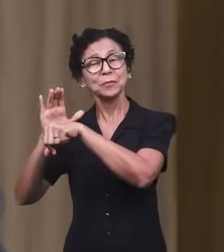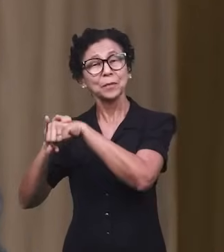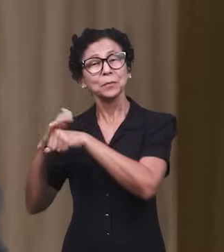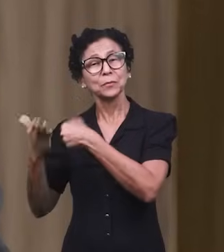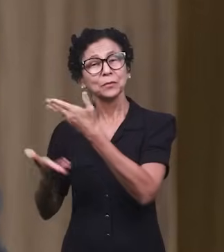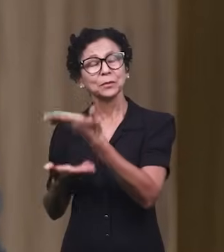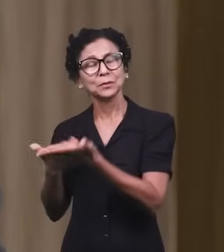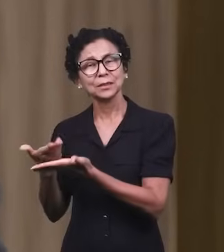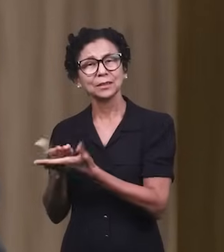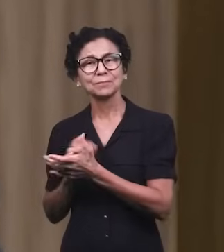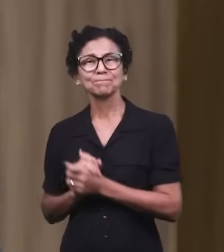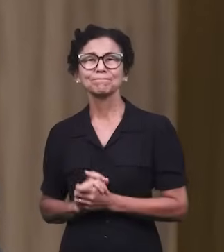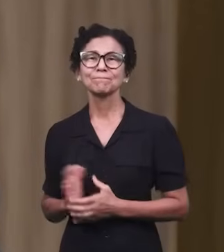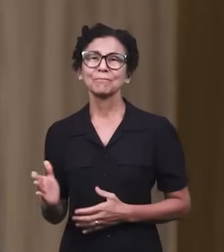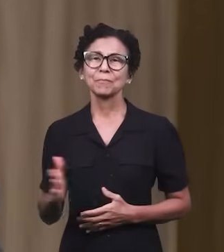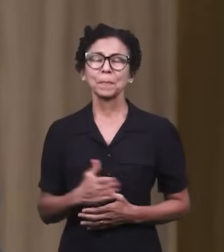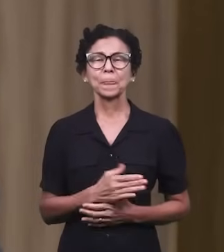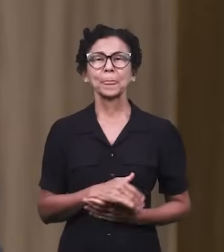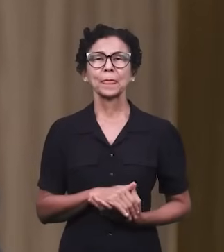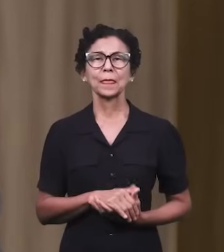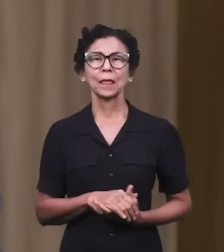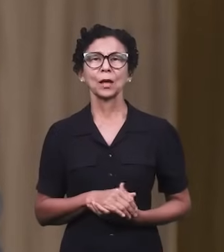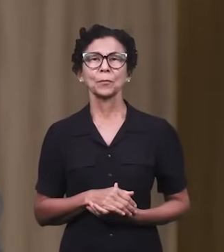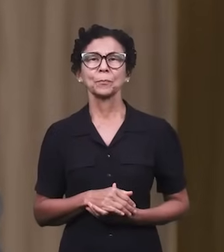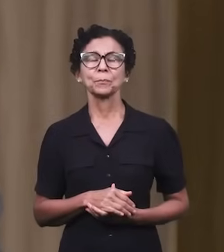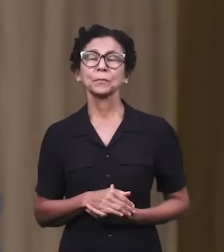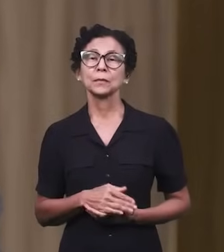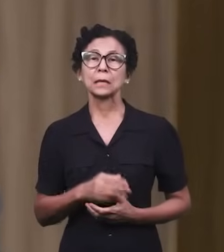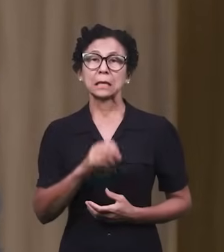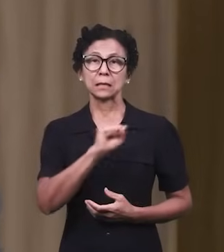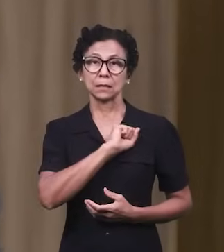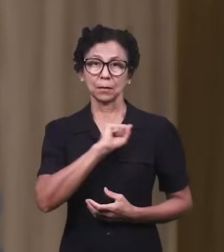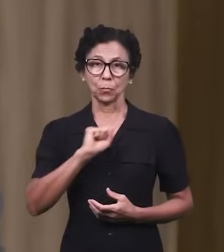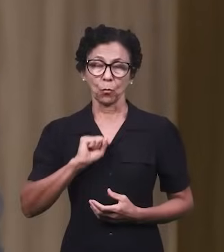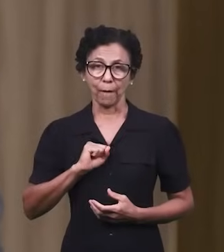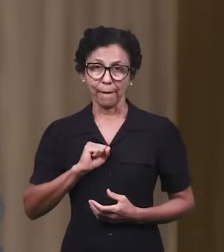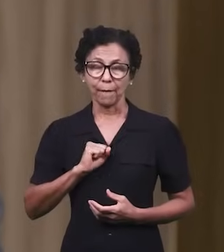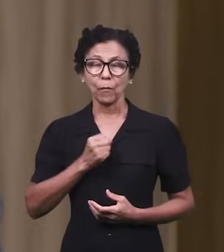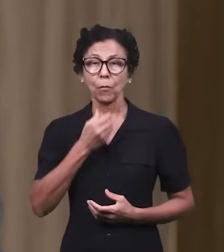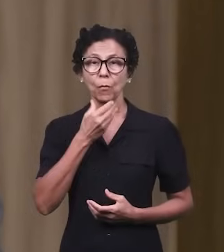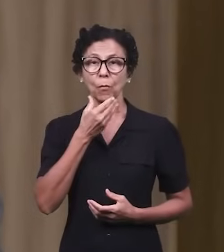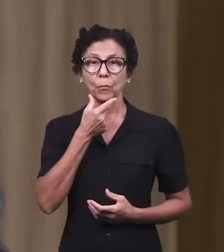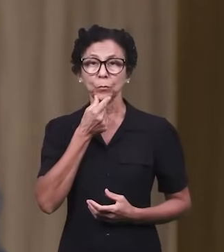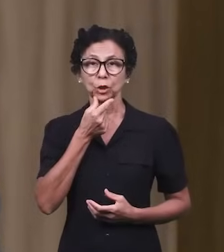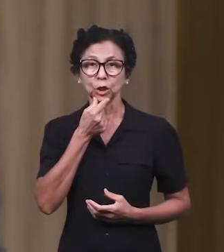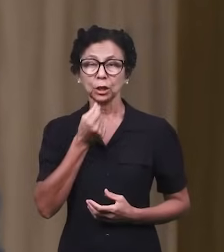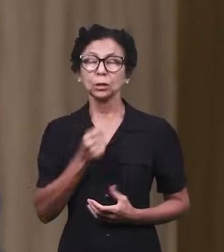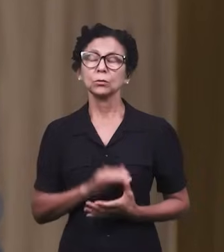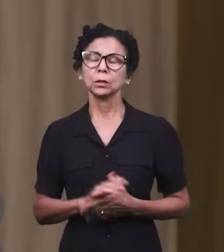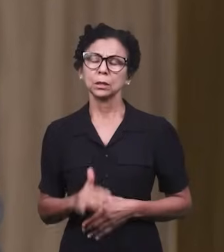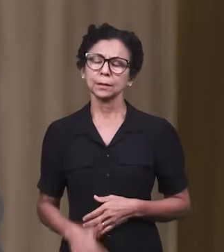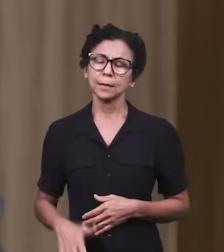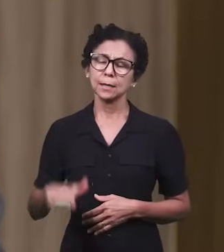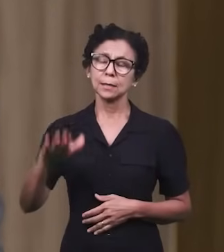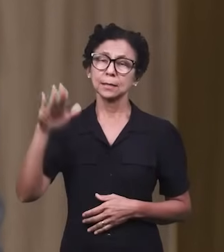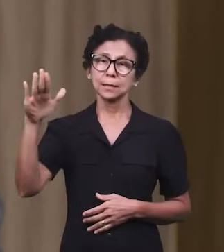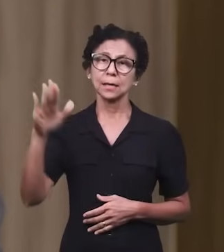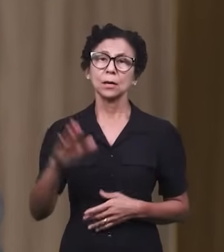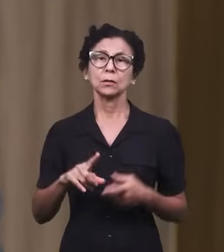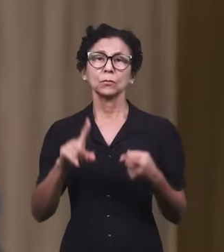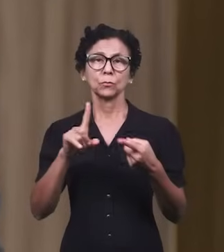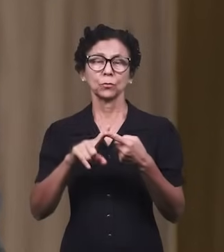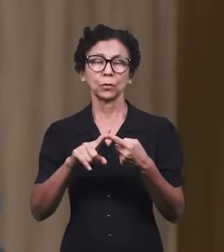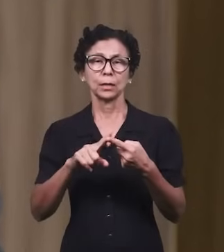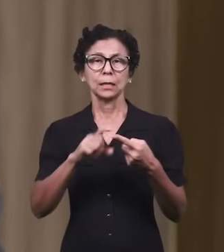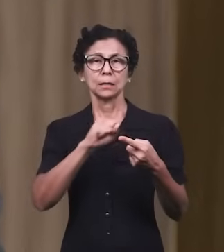a vida de Samuel foi um exemplo disso. Samuel foi profeta, Samuel foi sacerdote, Samuel foi